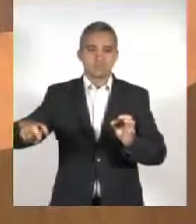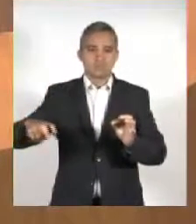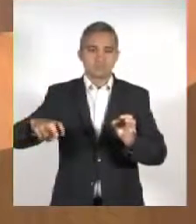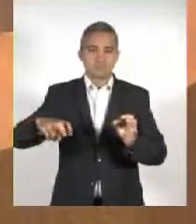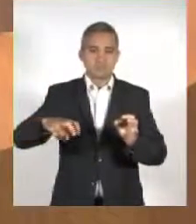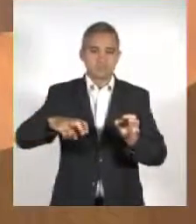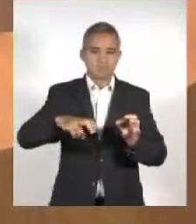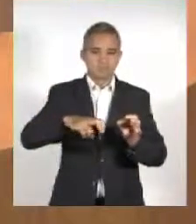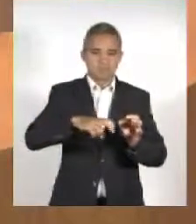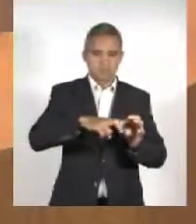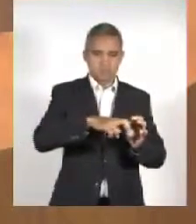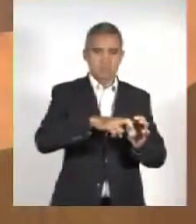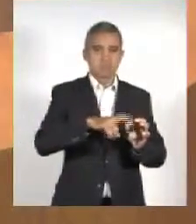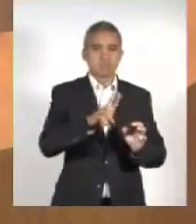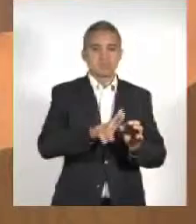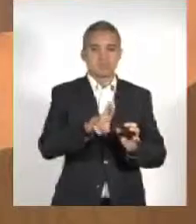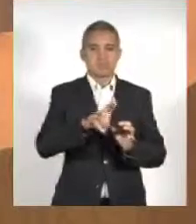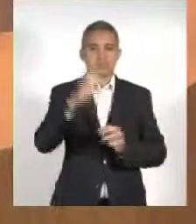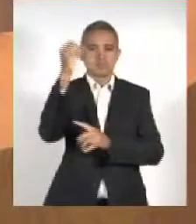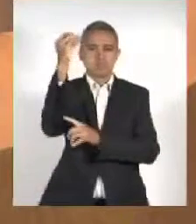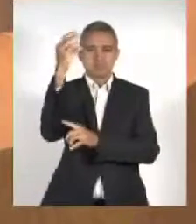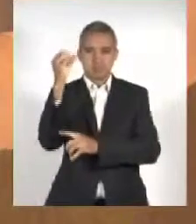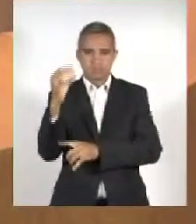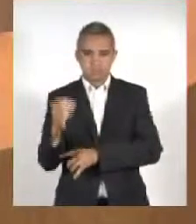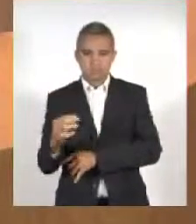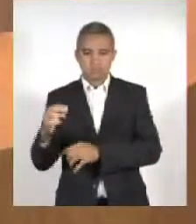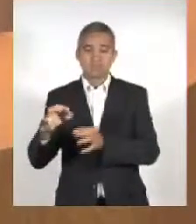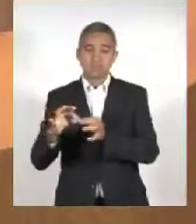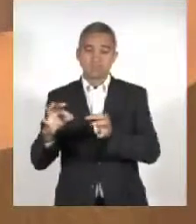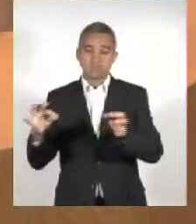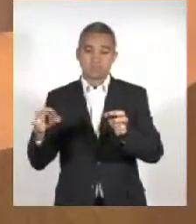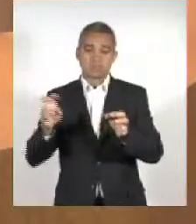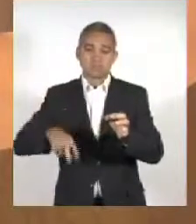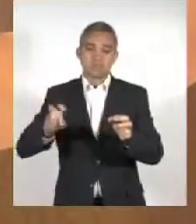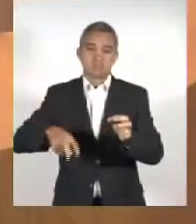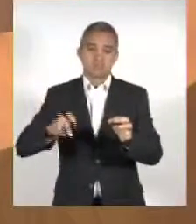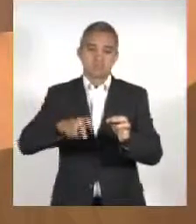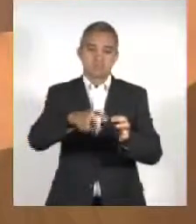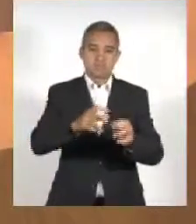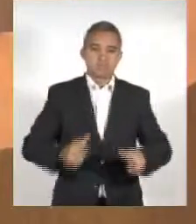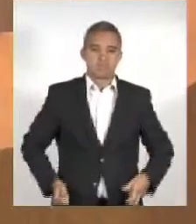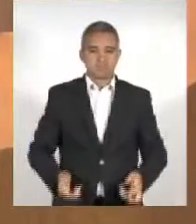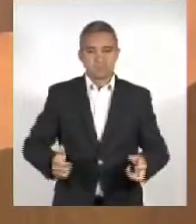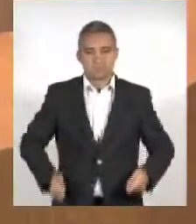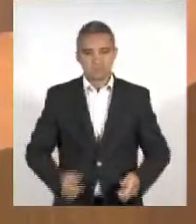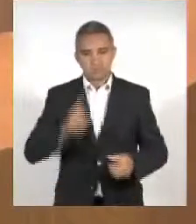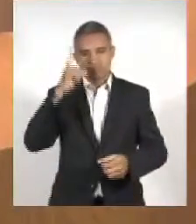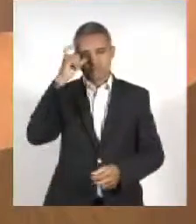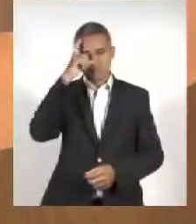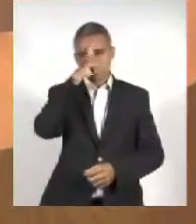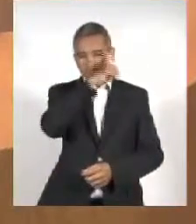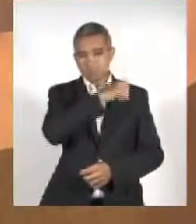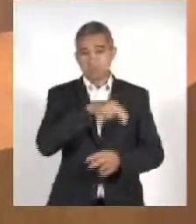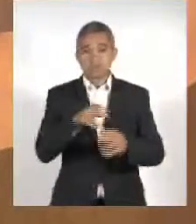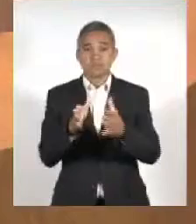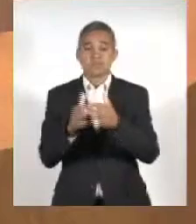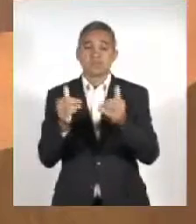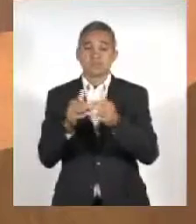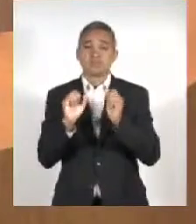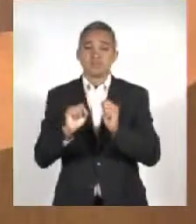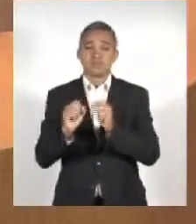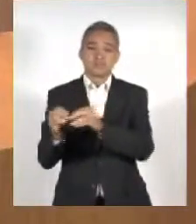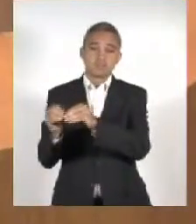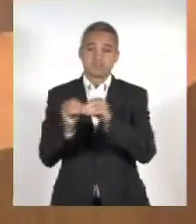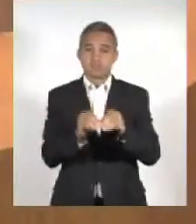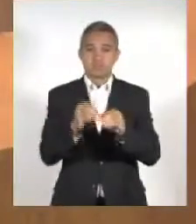possam atravessar e possam se conduzir para a Assembleia Legislativa. Nós solicitamos a mudança desse semáforo ou